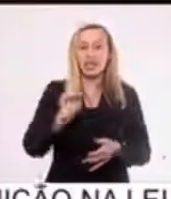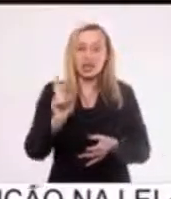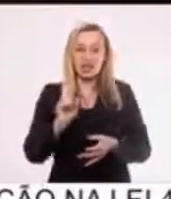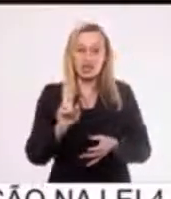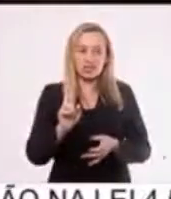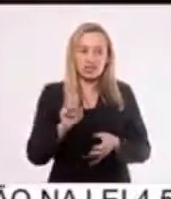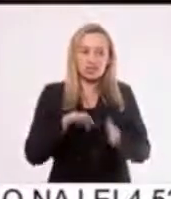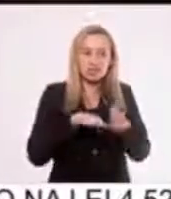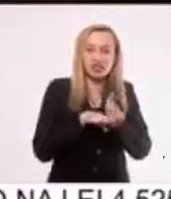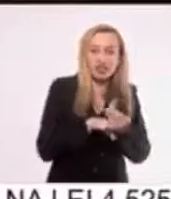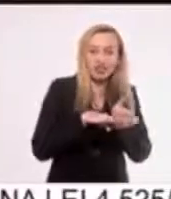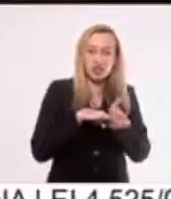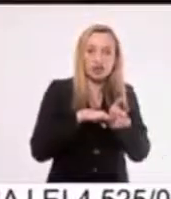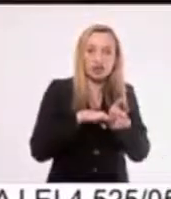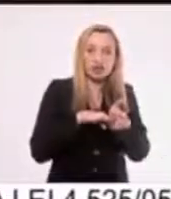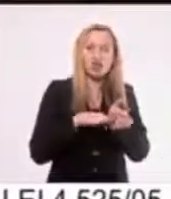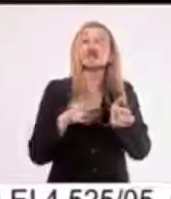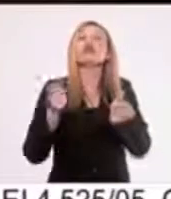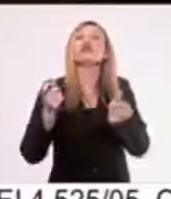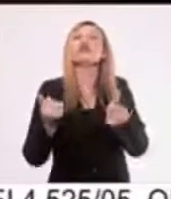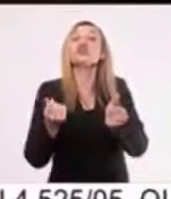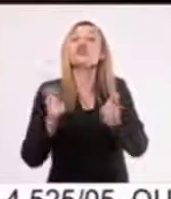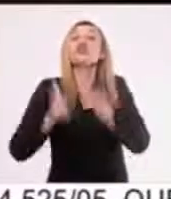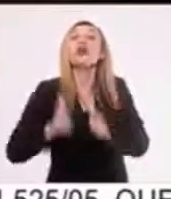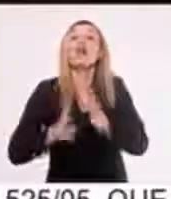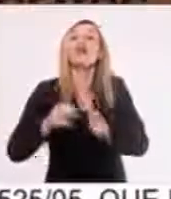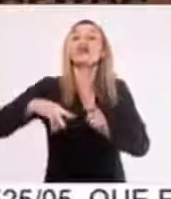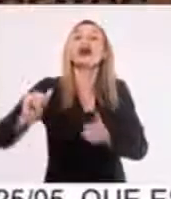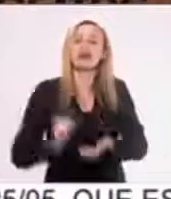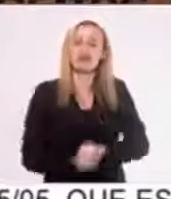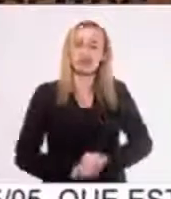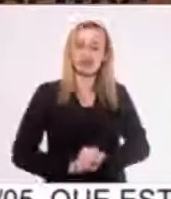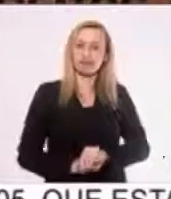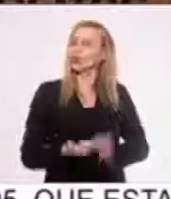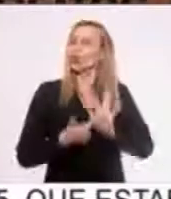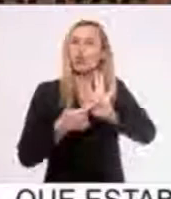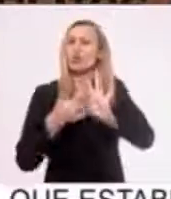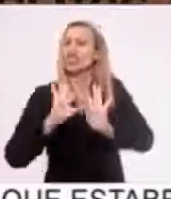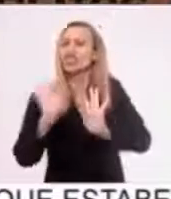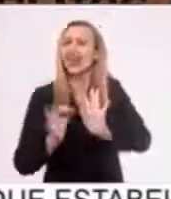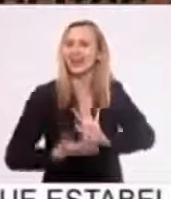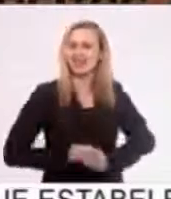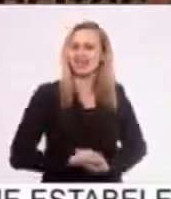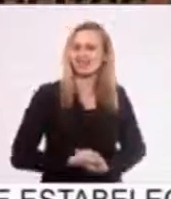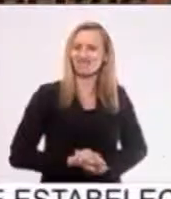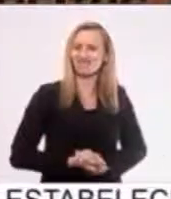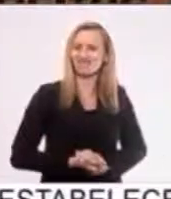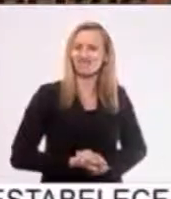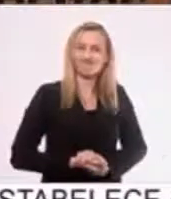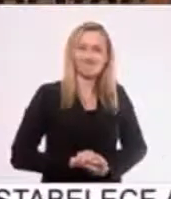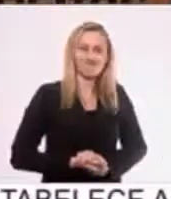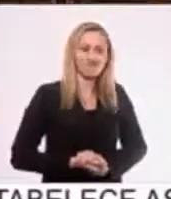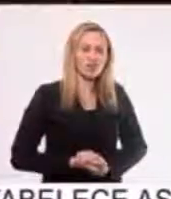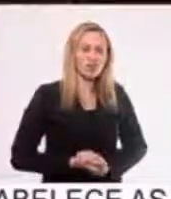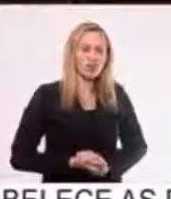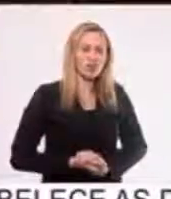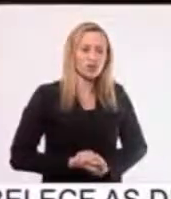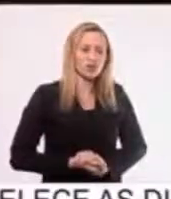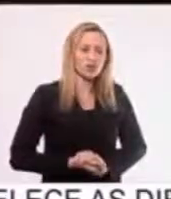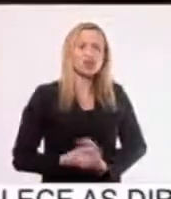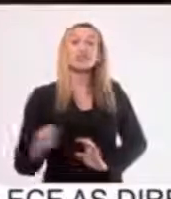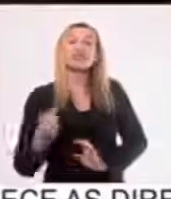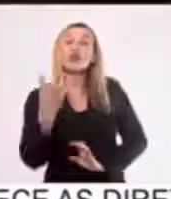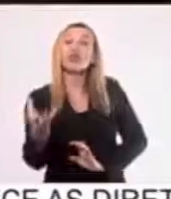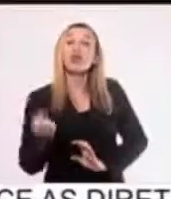parlamentares? Para o bolso de alguém. Não tem transparência, deputado Serginho, meu líder, desse valor que é pago no estacionamento